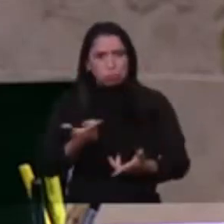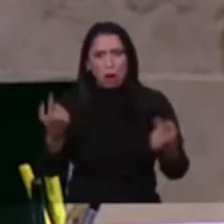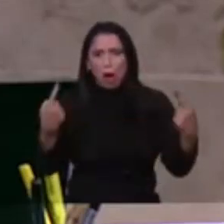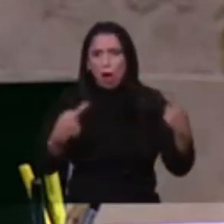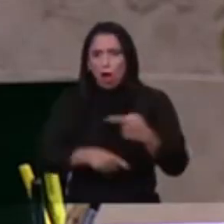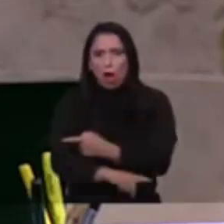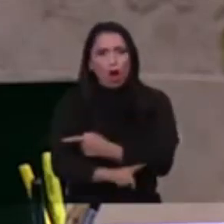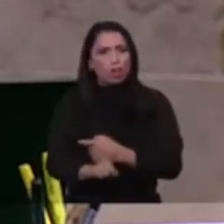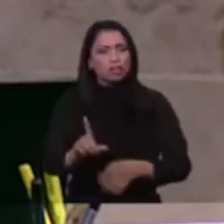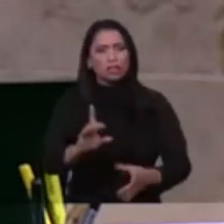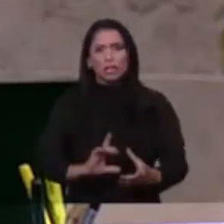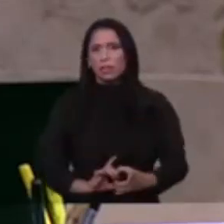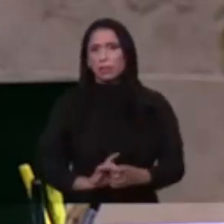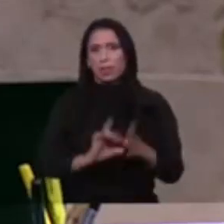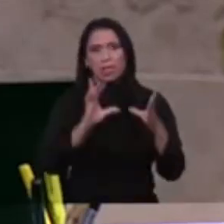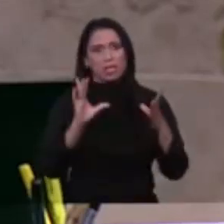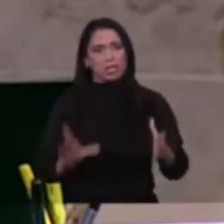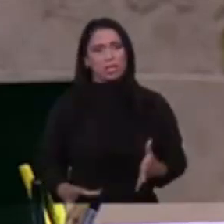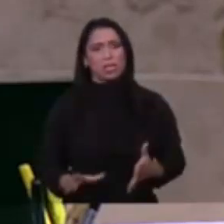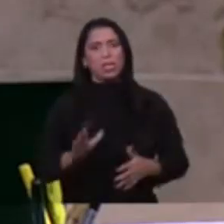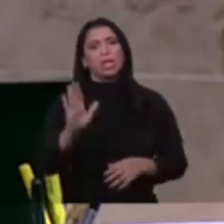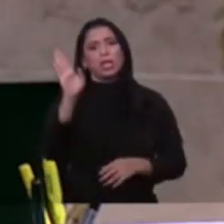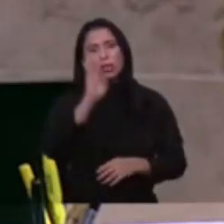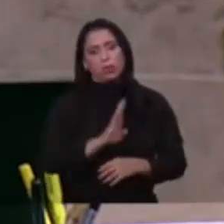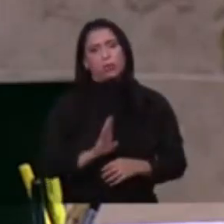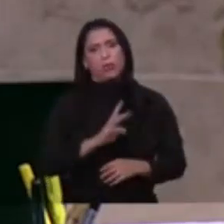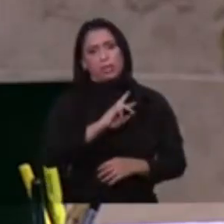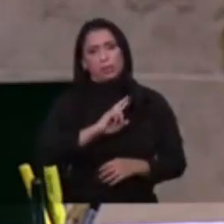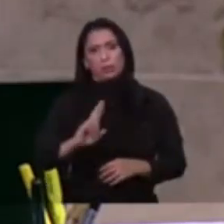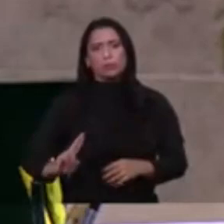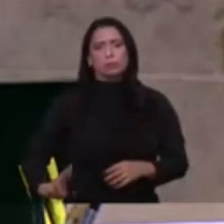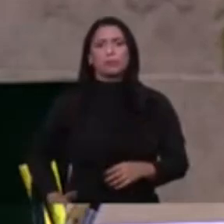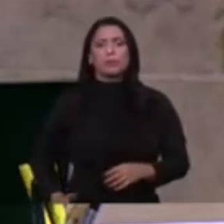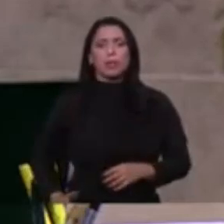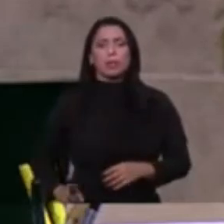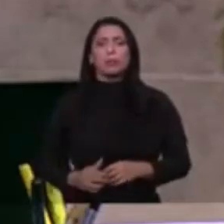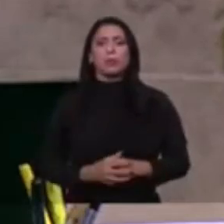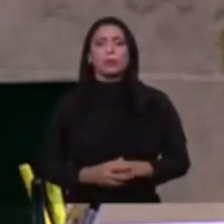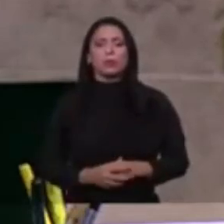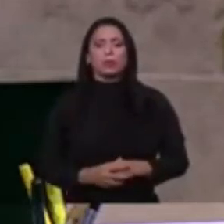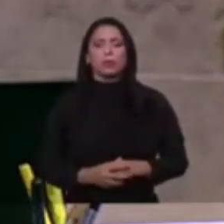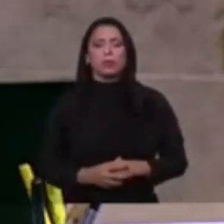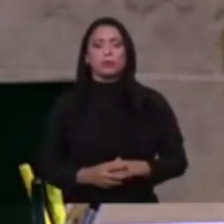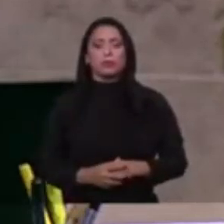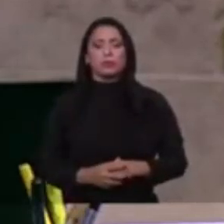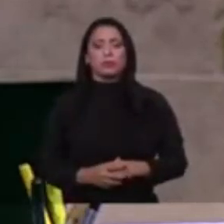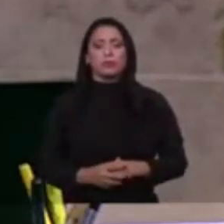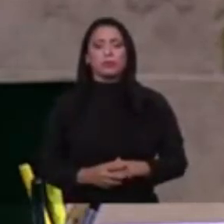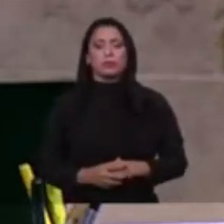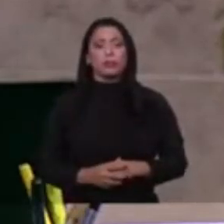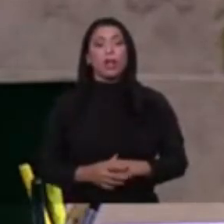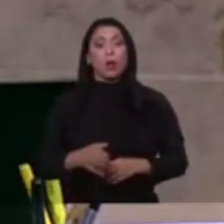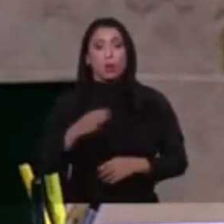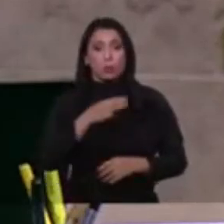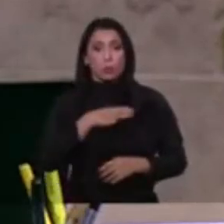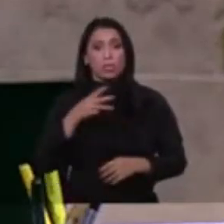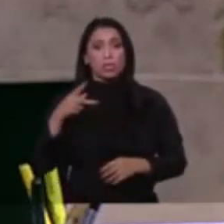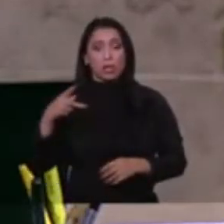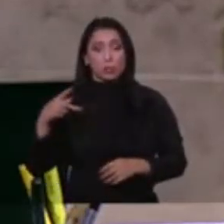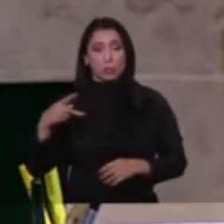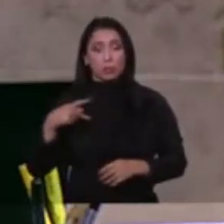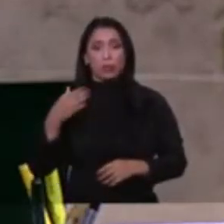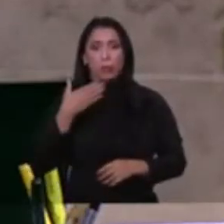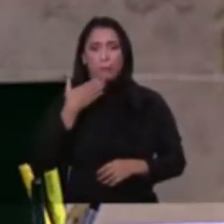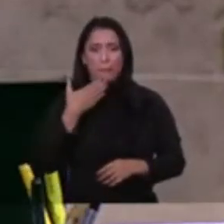espírito democrático e republicano. Feitas essas considerações, o Ministério Público Federal